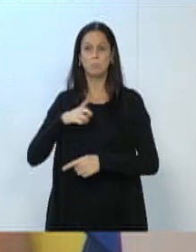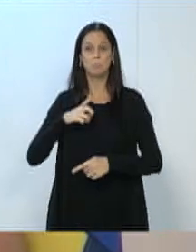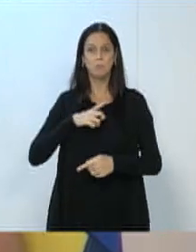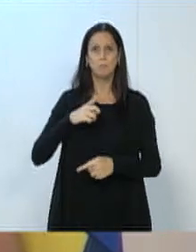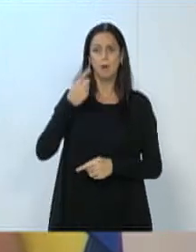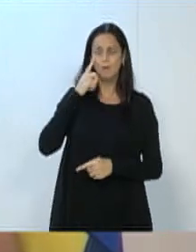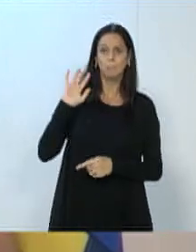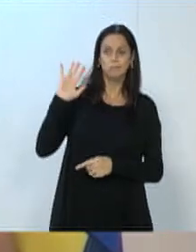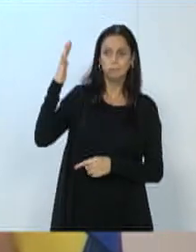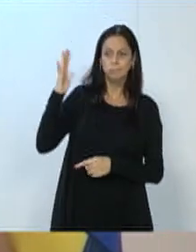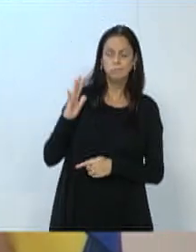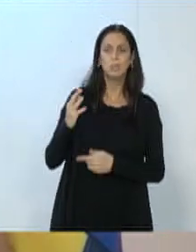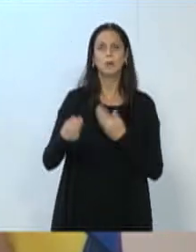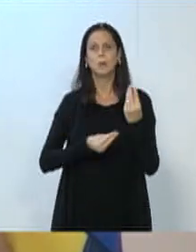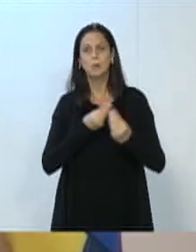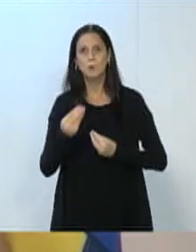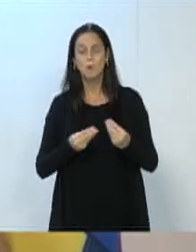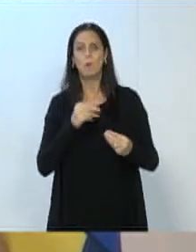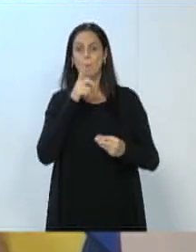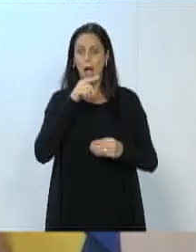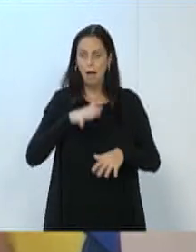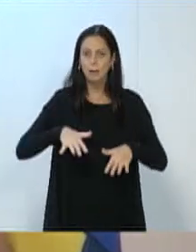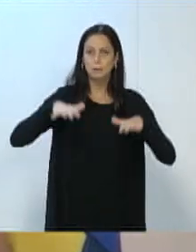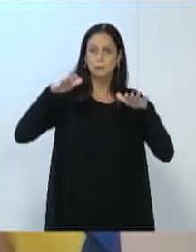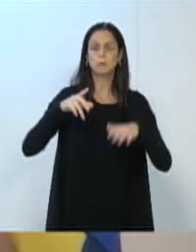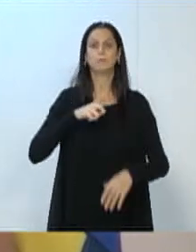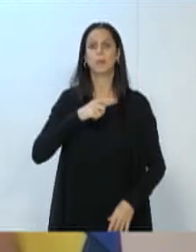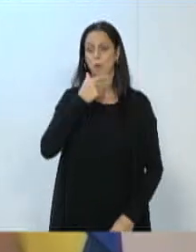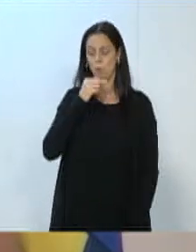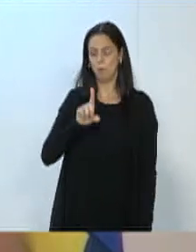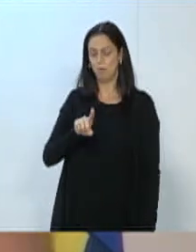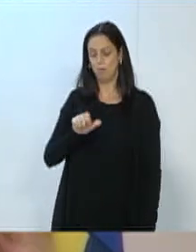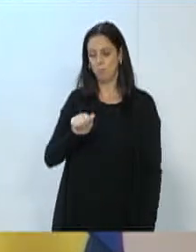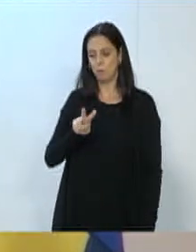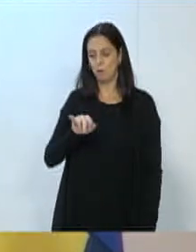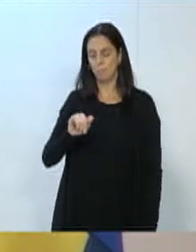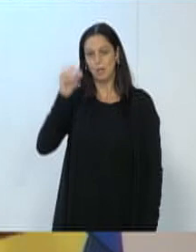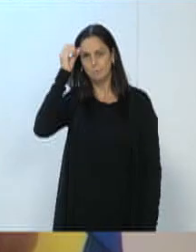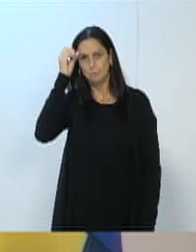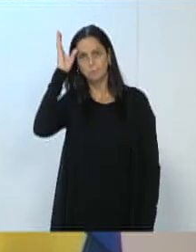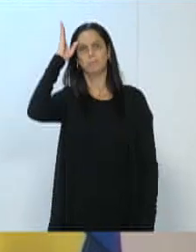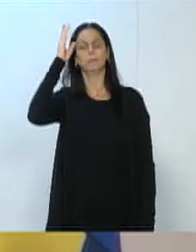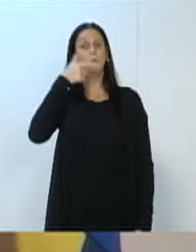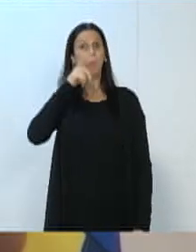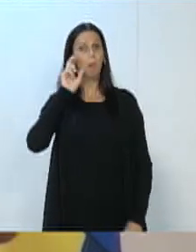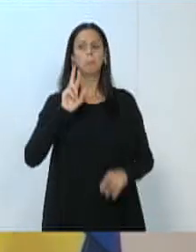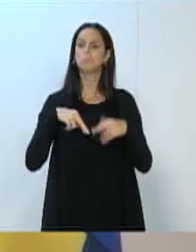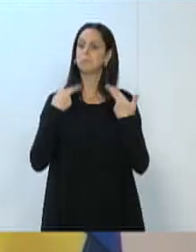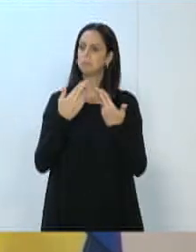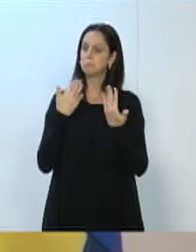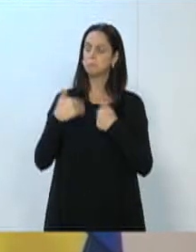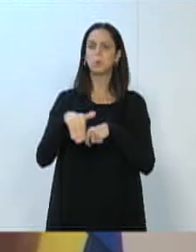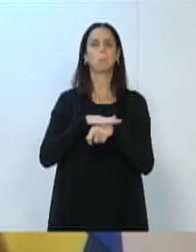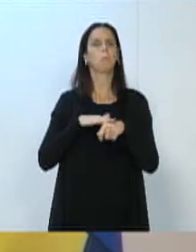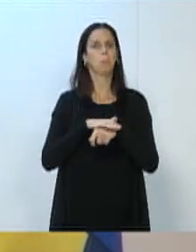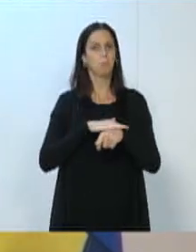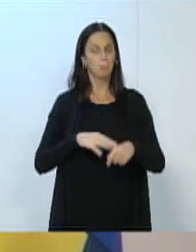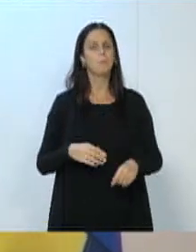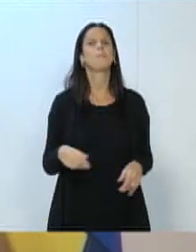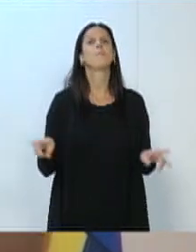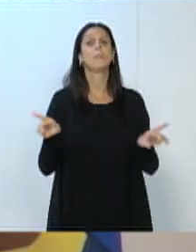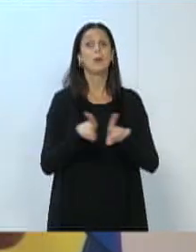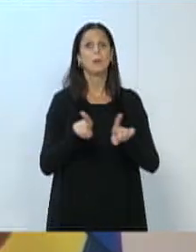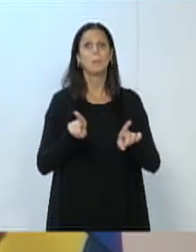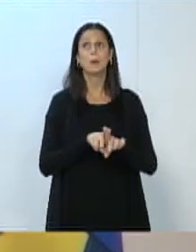Davi ali muito conhecedor do tema importante essa nossa conversa onde aonde Presidente Almir que aço o